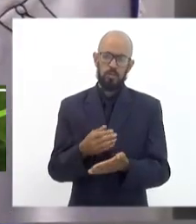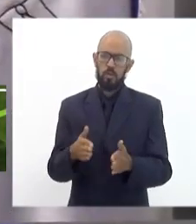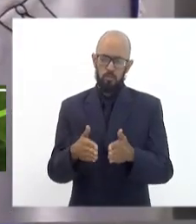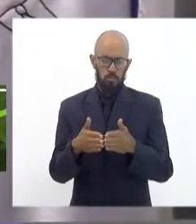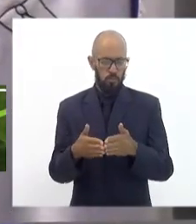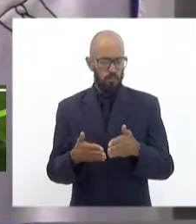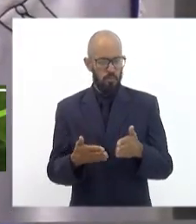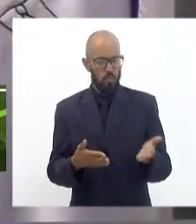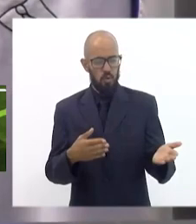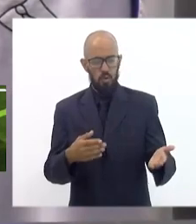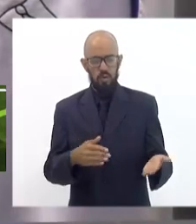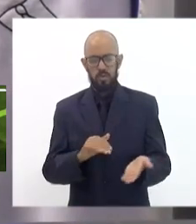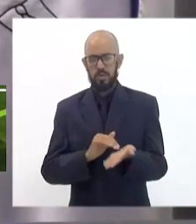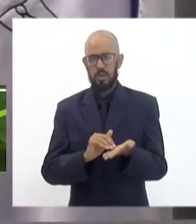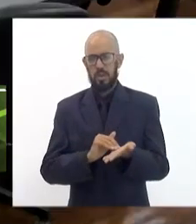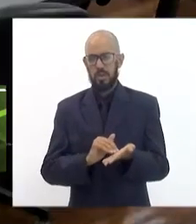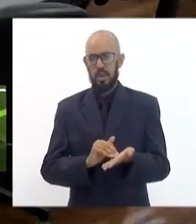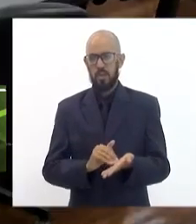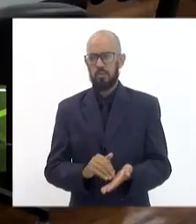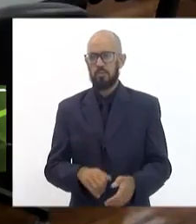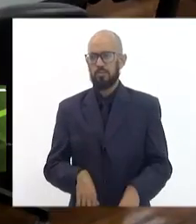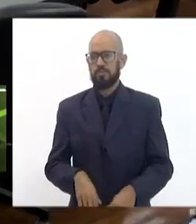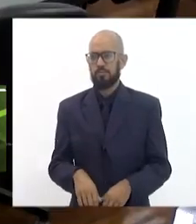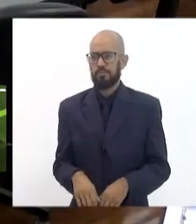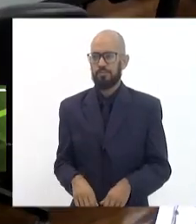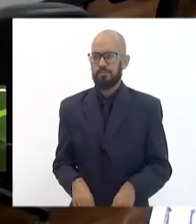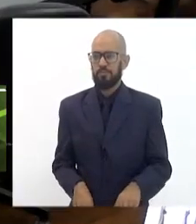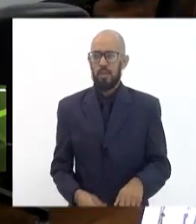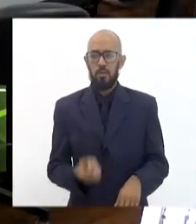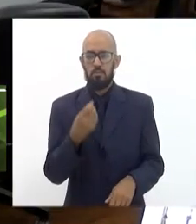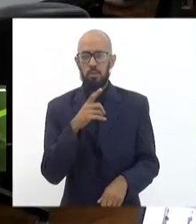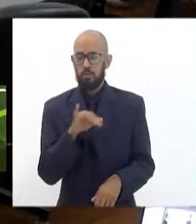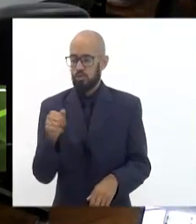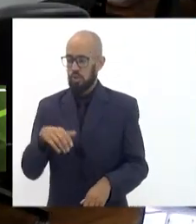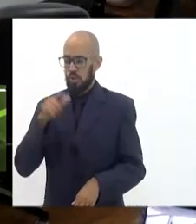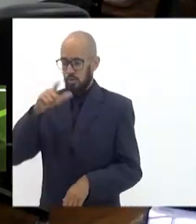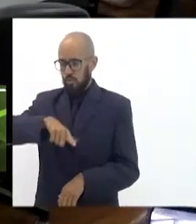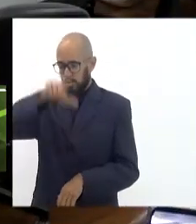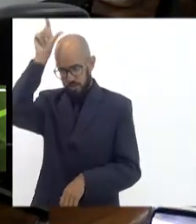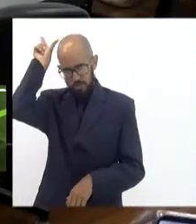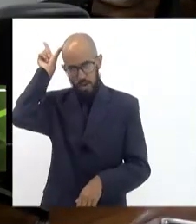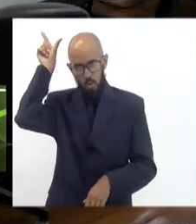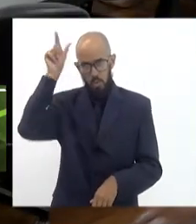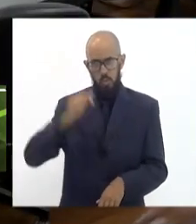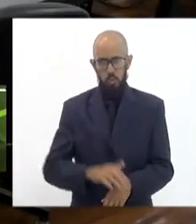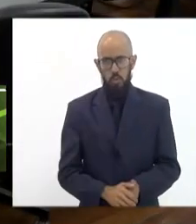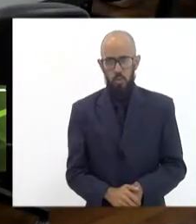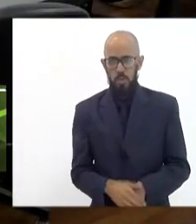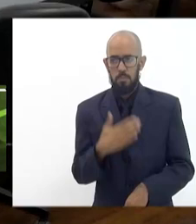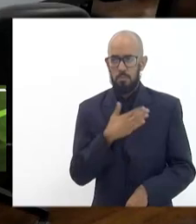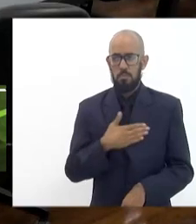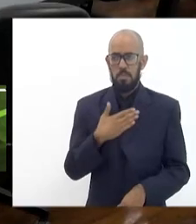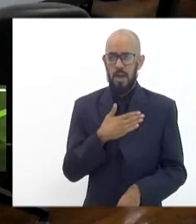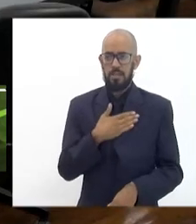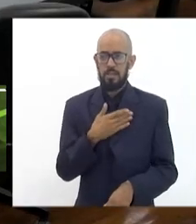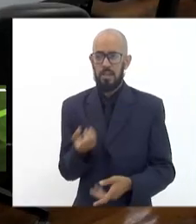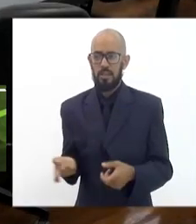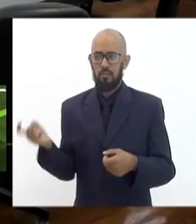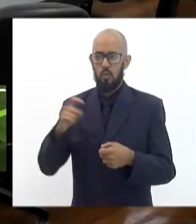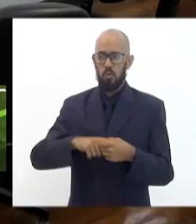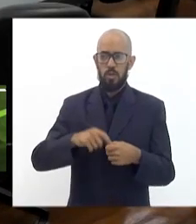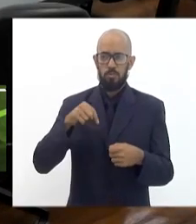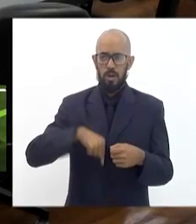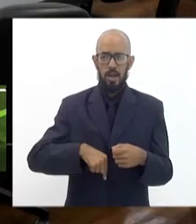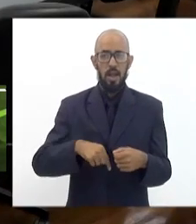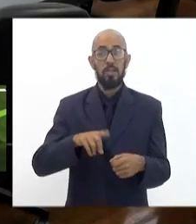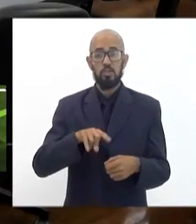o secretário Bom dia luz Paulo prazer estar retornando aqui a minha casa de origem dia dois estou aqui de